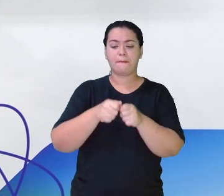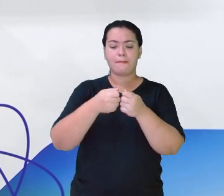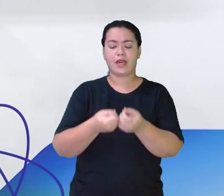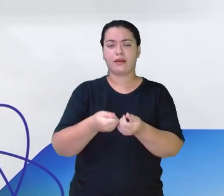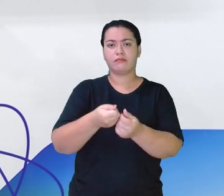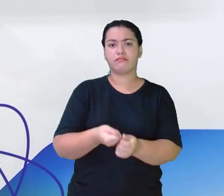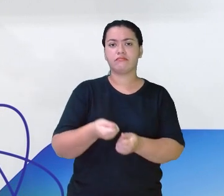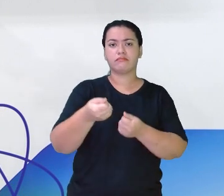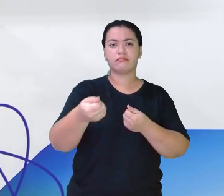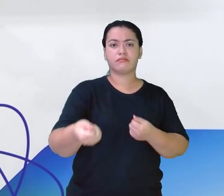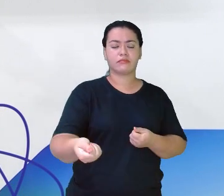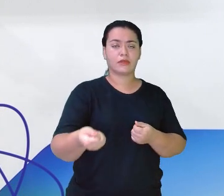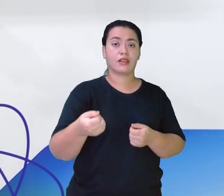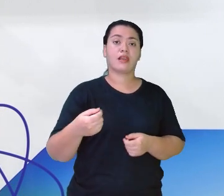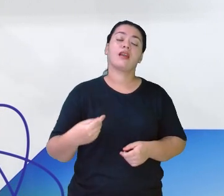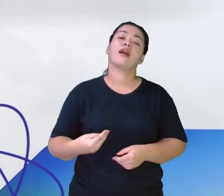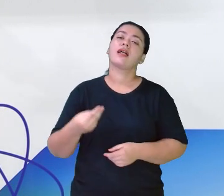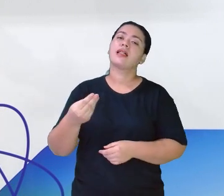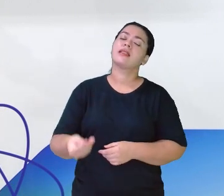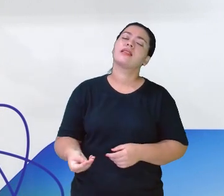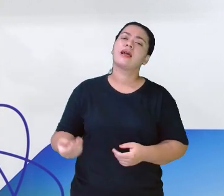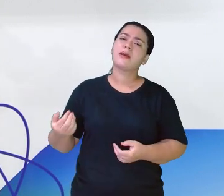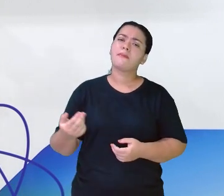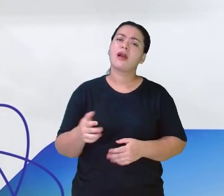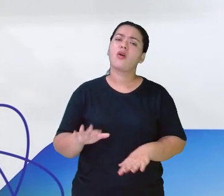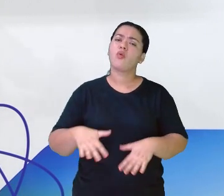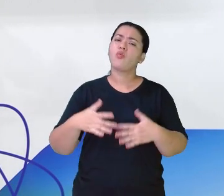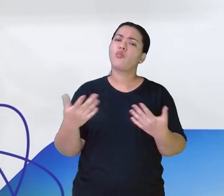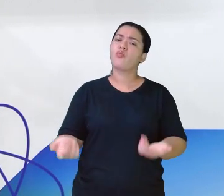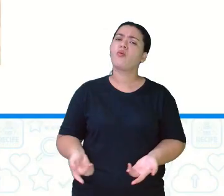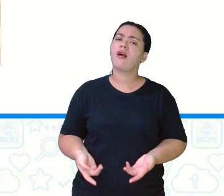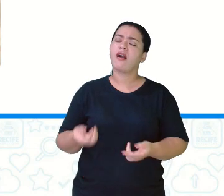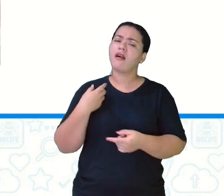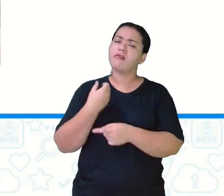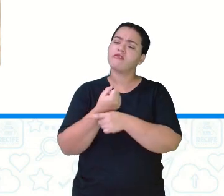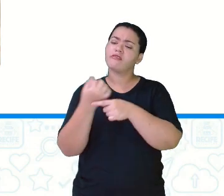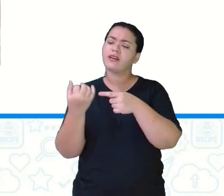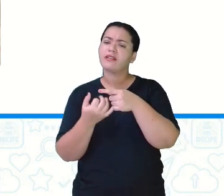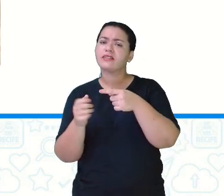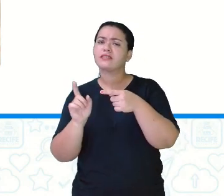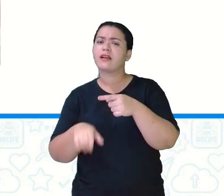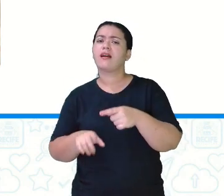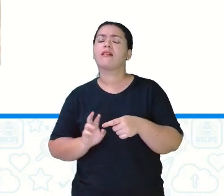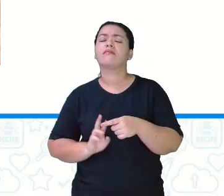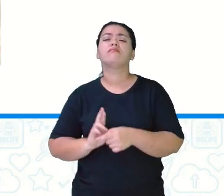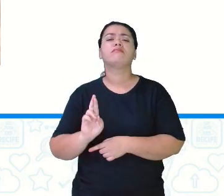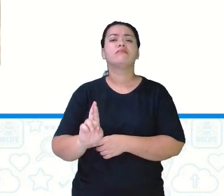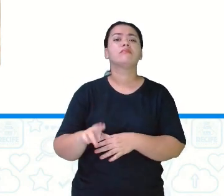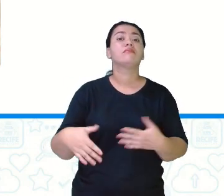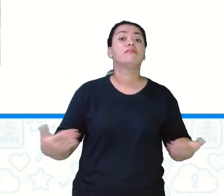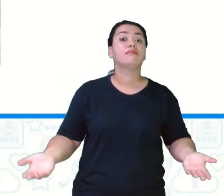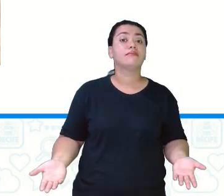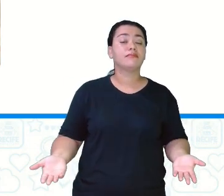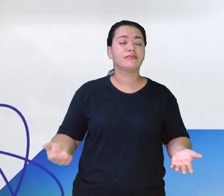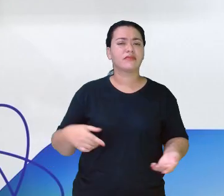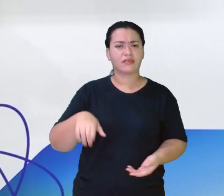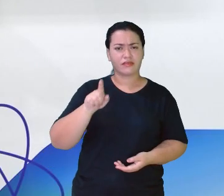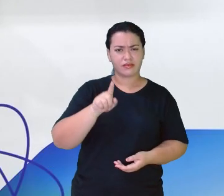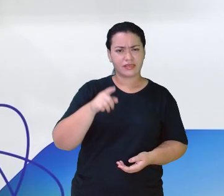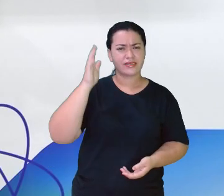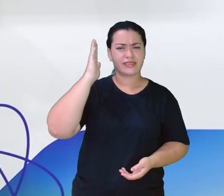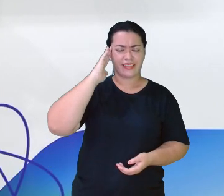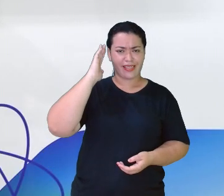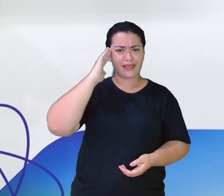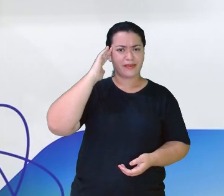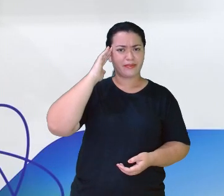para dar à minha irmã, que fração eu vou representar aqui? Será que vocês